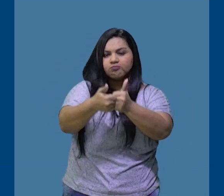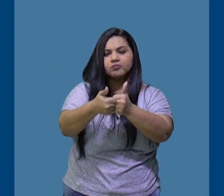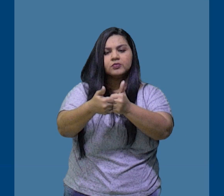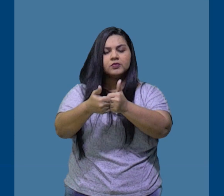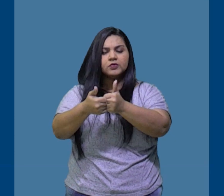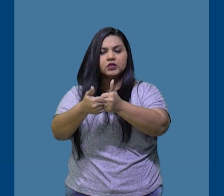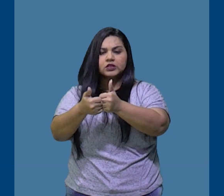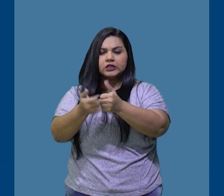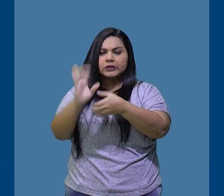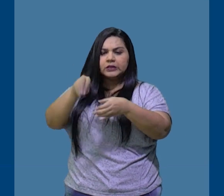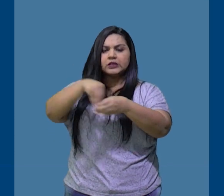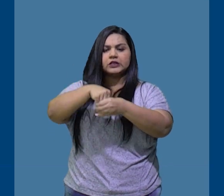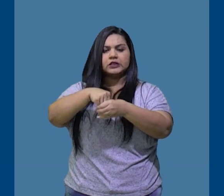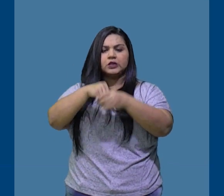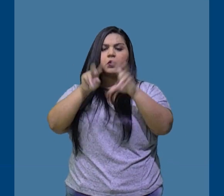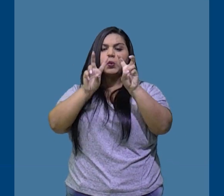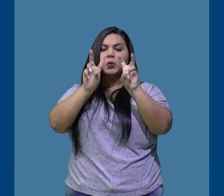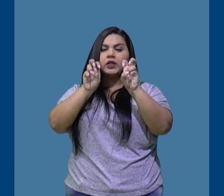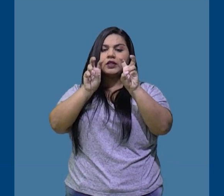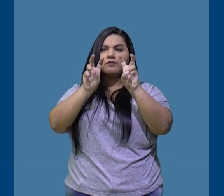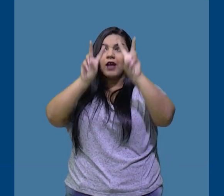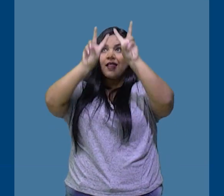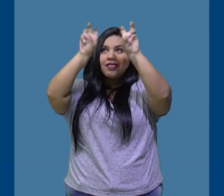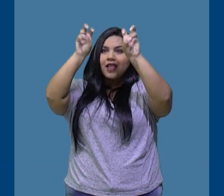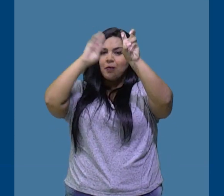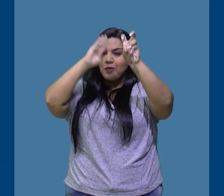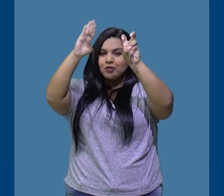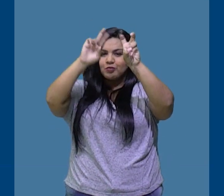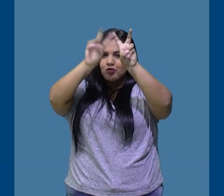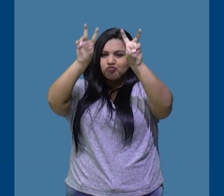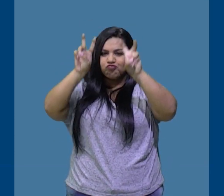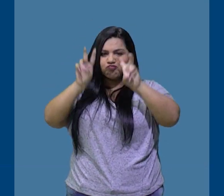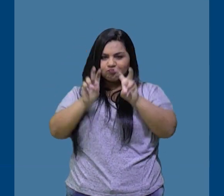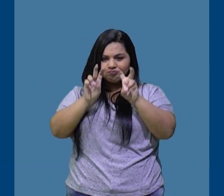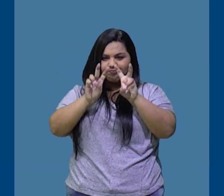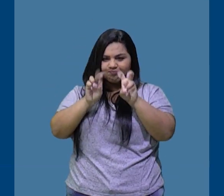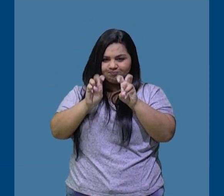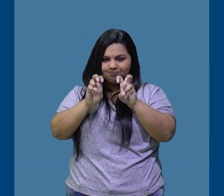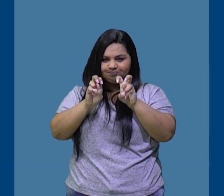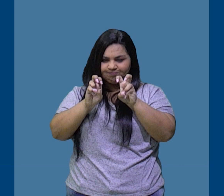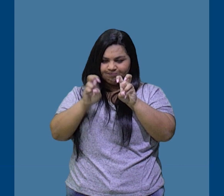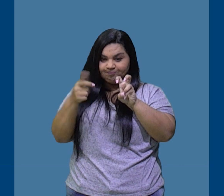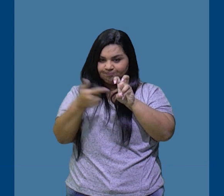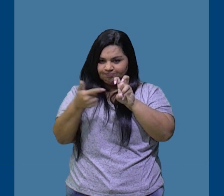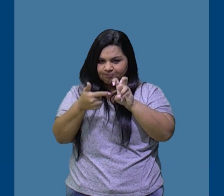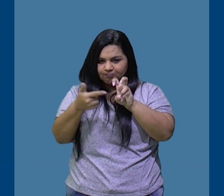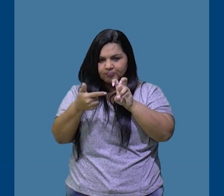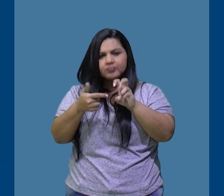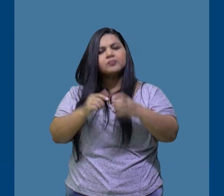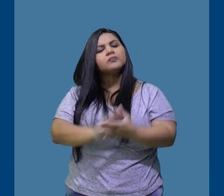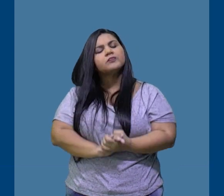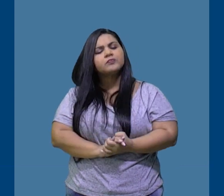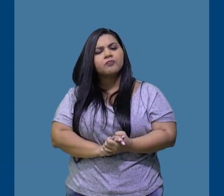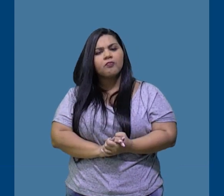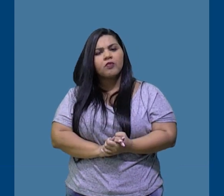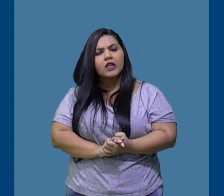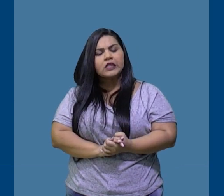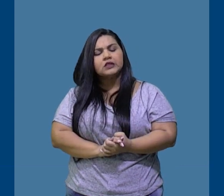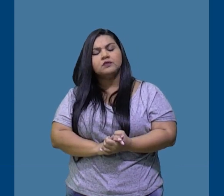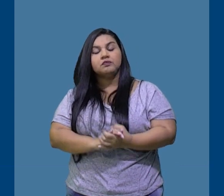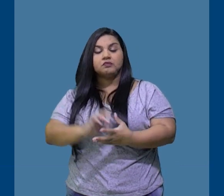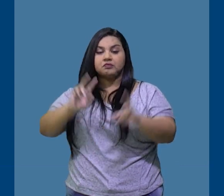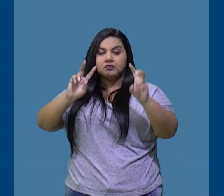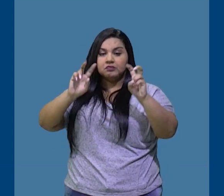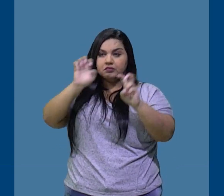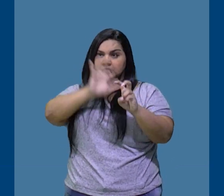um subtítulo, né? Que é o que a gente vai observar aí no nosso mapinha. Então, nesse mapa, olha, eu coloquei aí para vocês, a gente